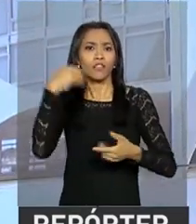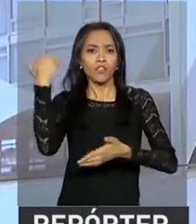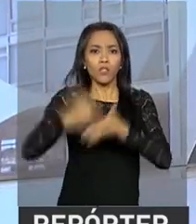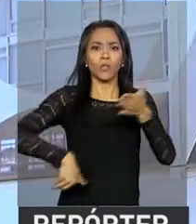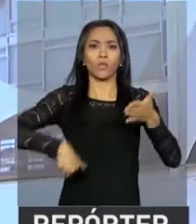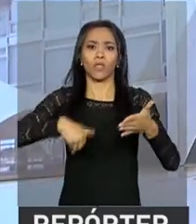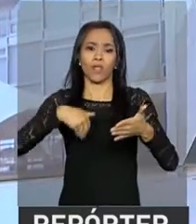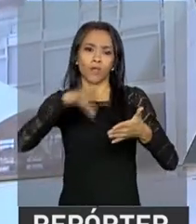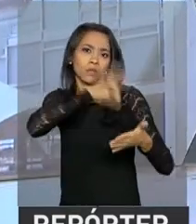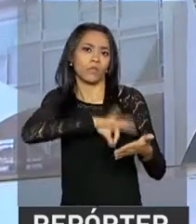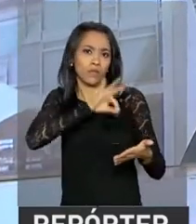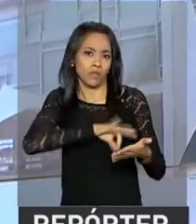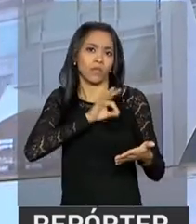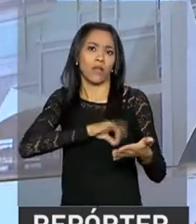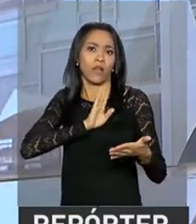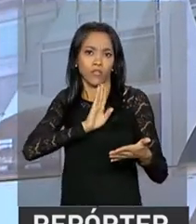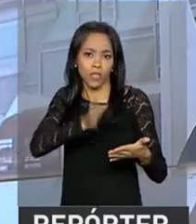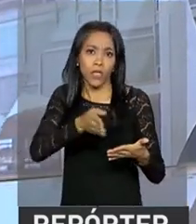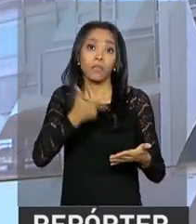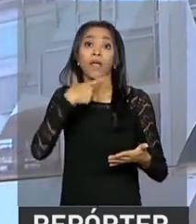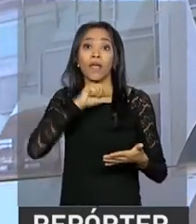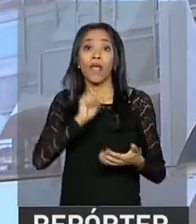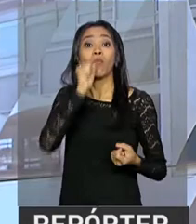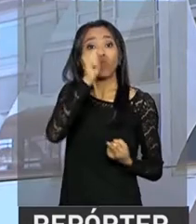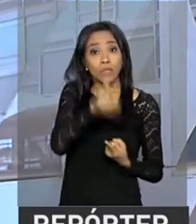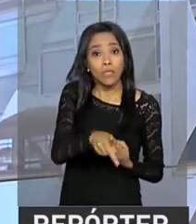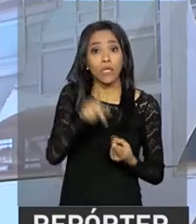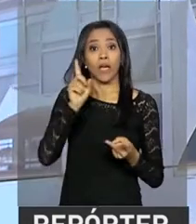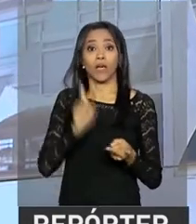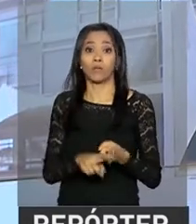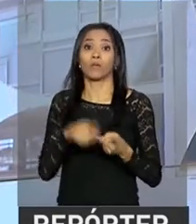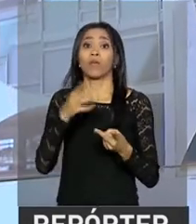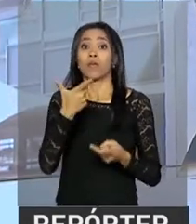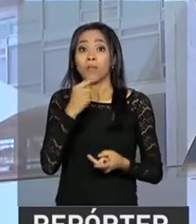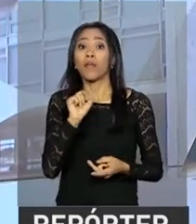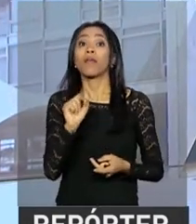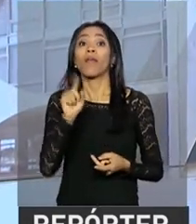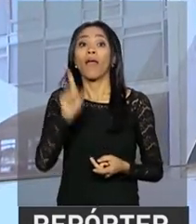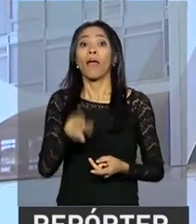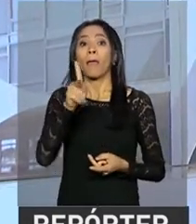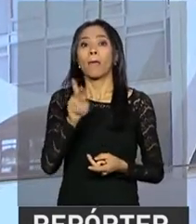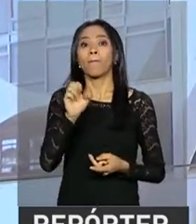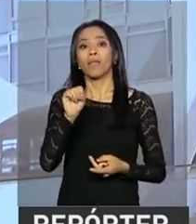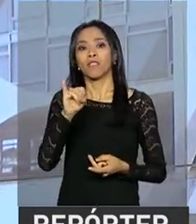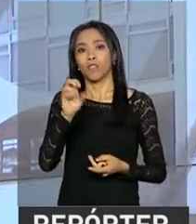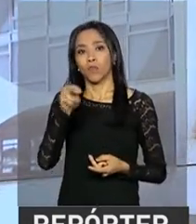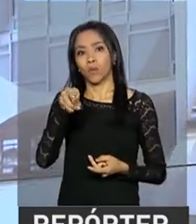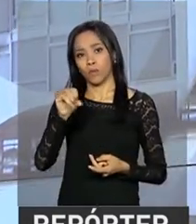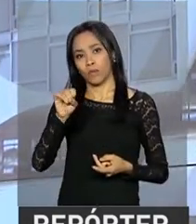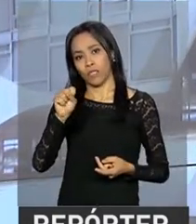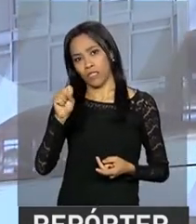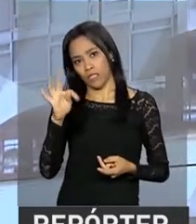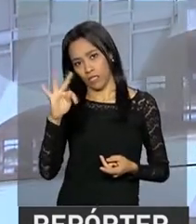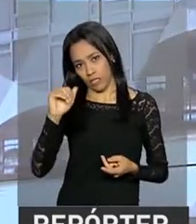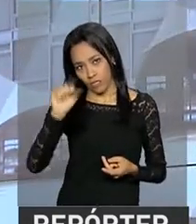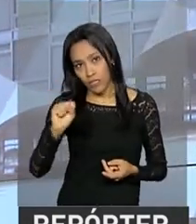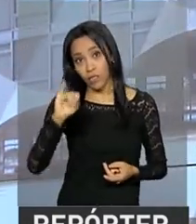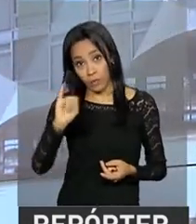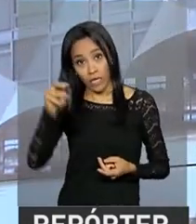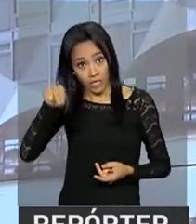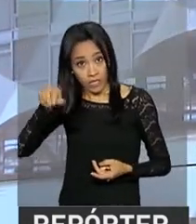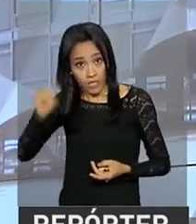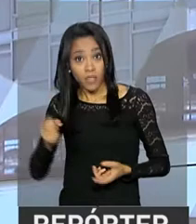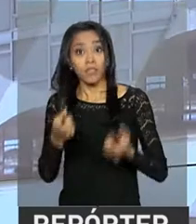e pensionistas do inss essa redução se deve à queda da taxa básica de juros